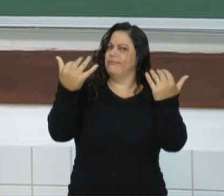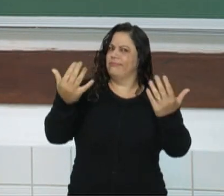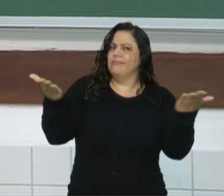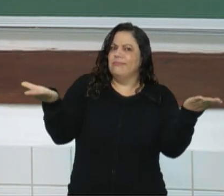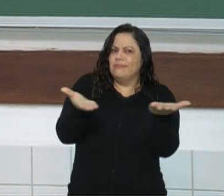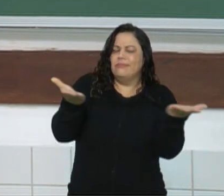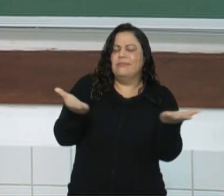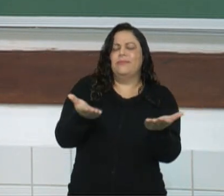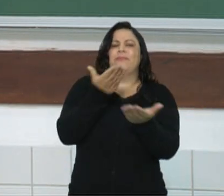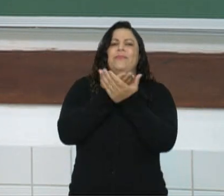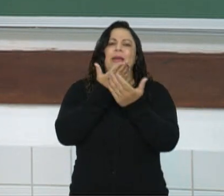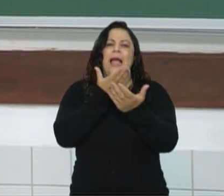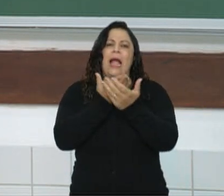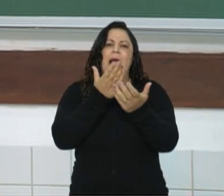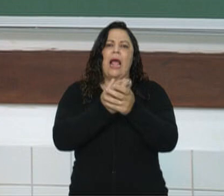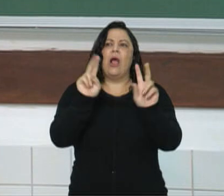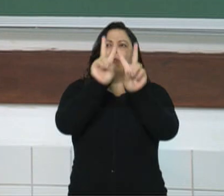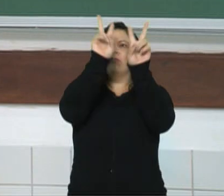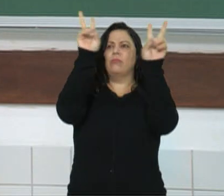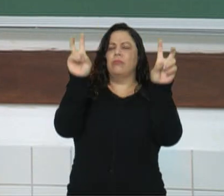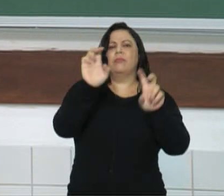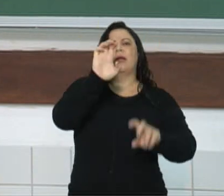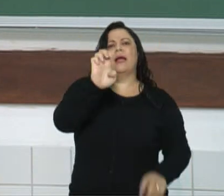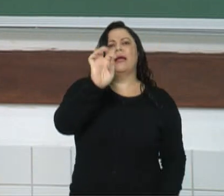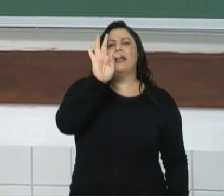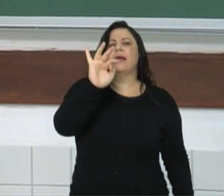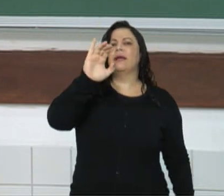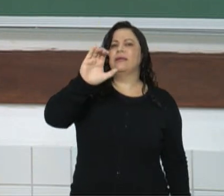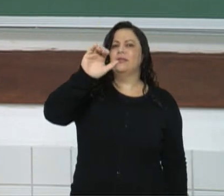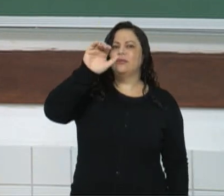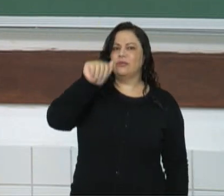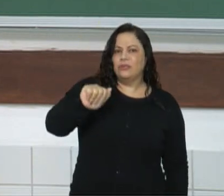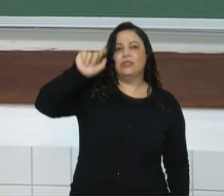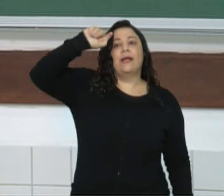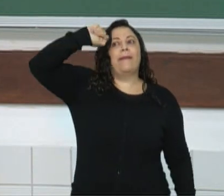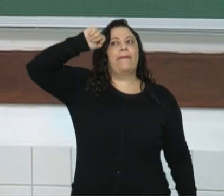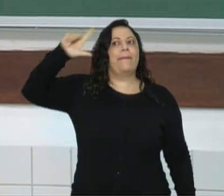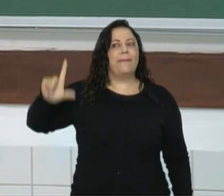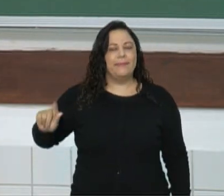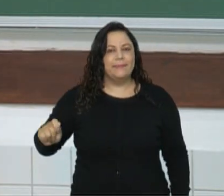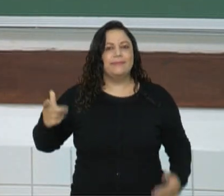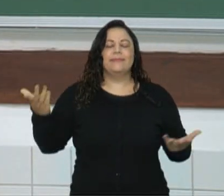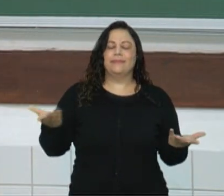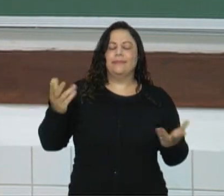ética e ética africana, ética Ubuntu.